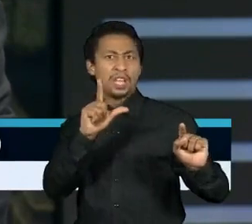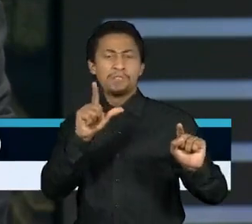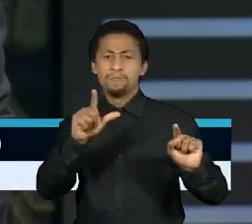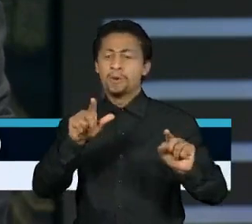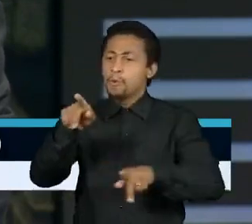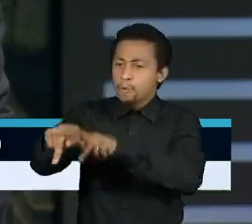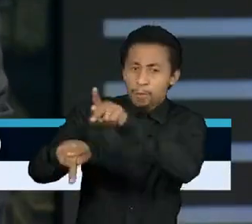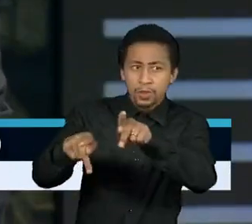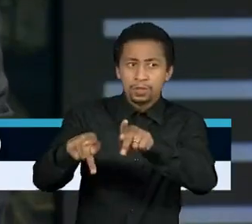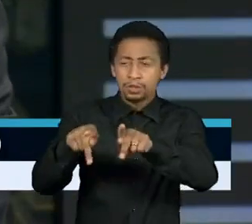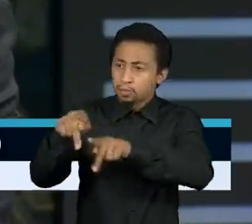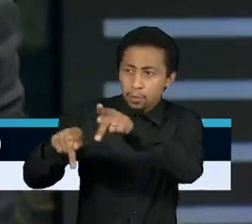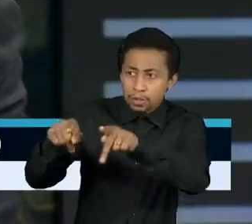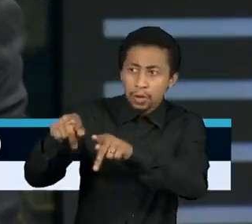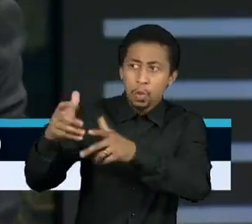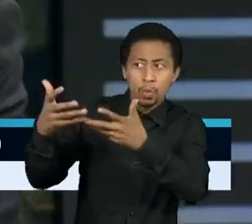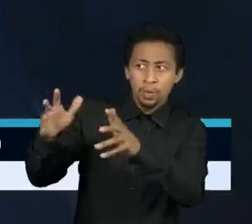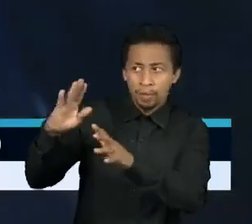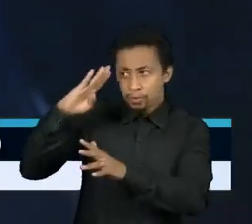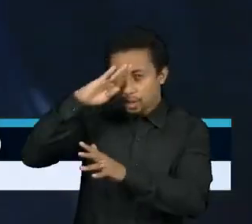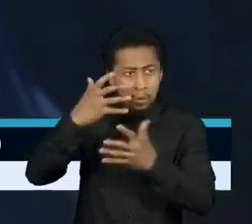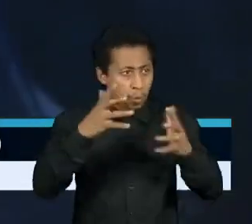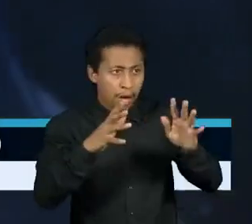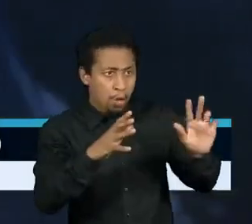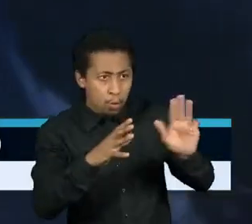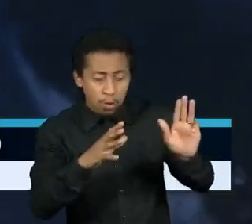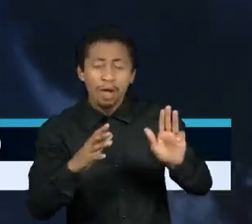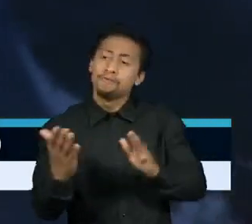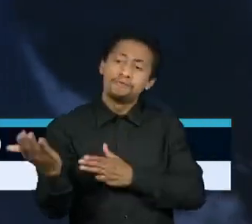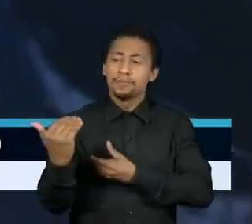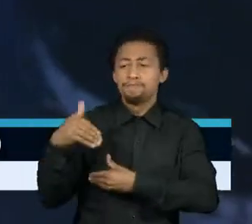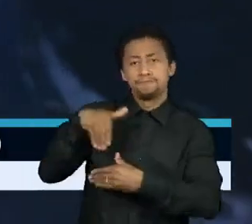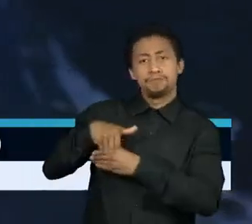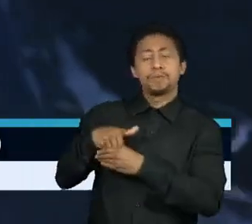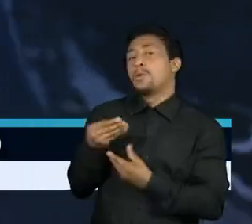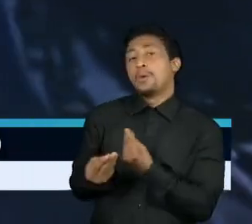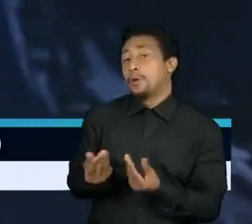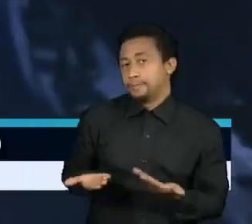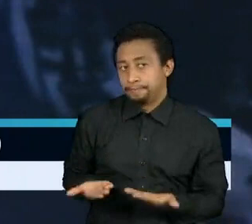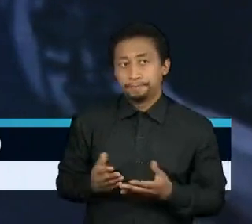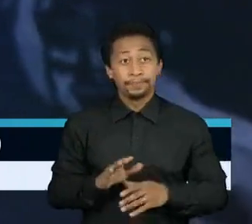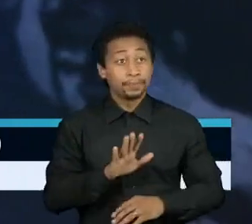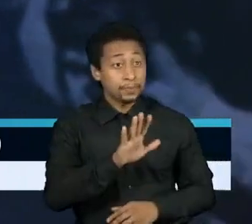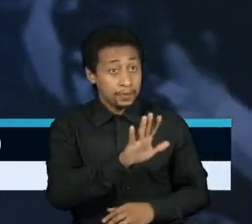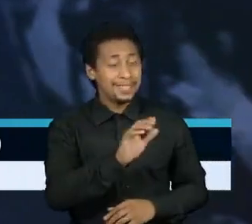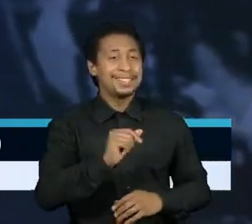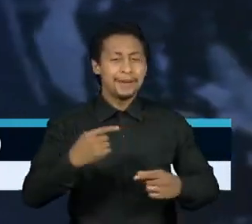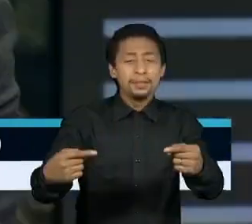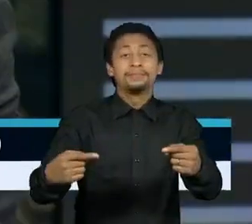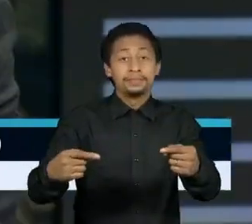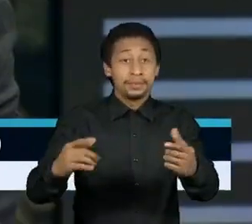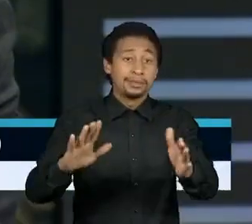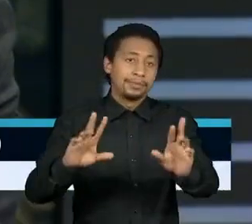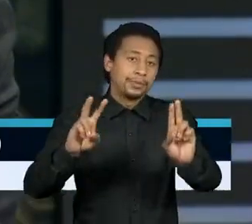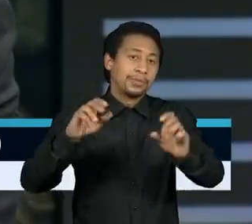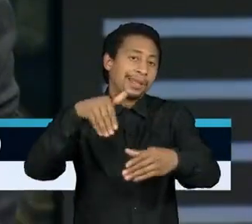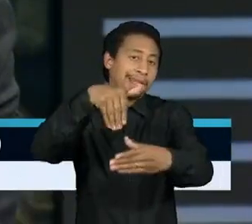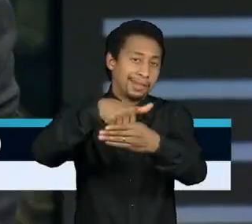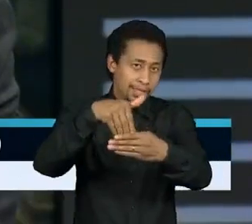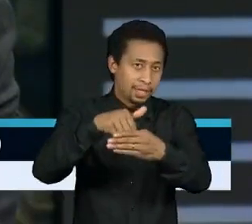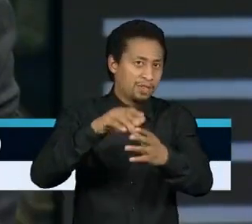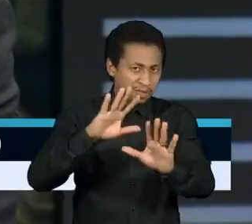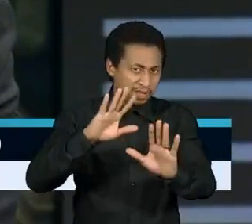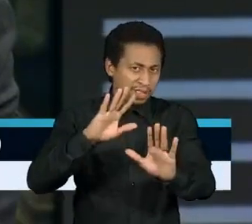não quer nem Bolsonaro e nem Lula? E como é que você vê a disputa nesse campo de batalha? Vai ser os adversários